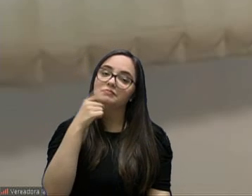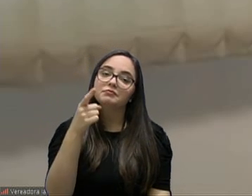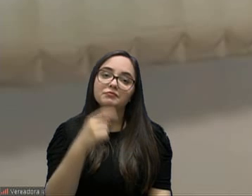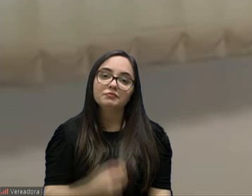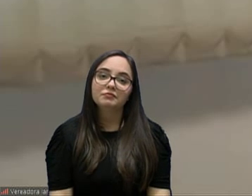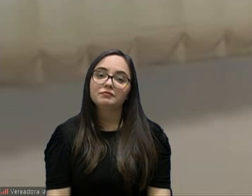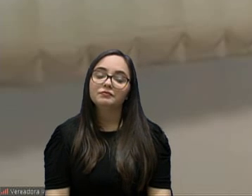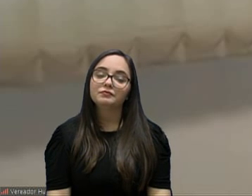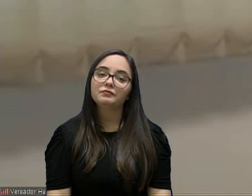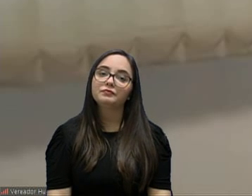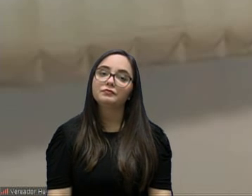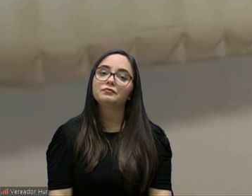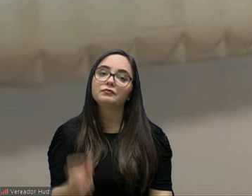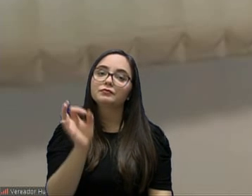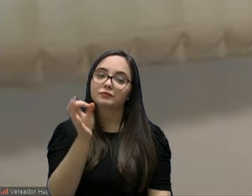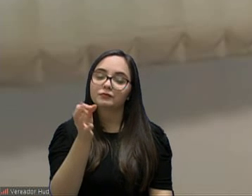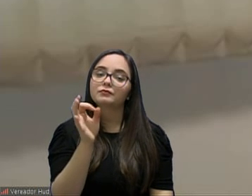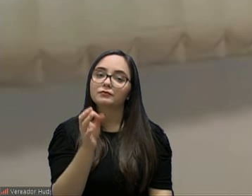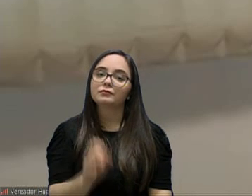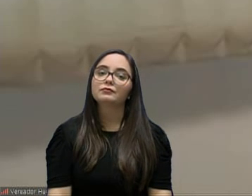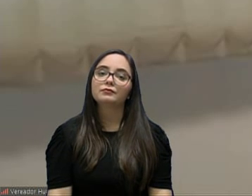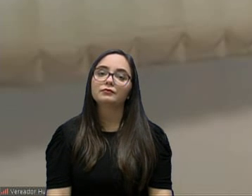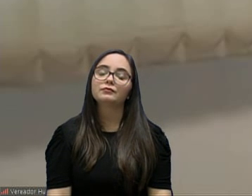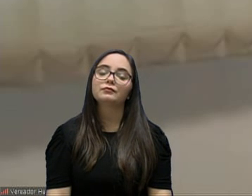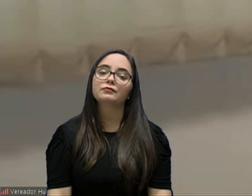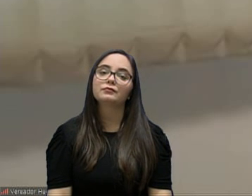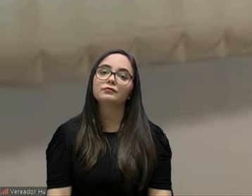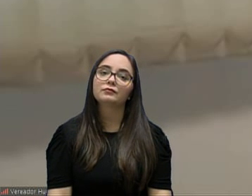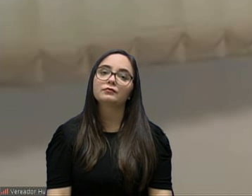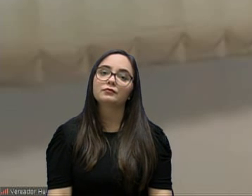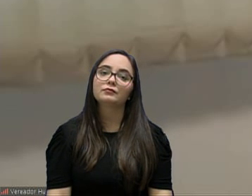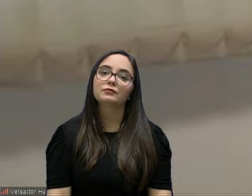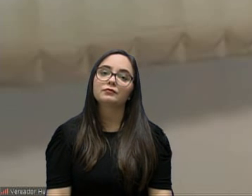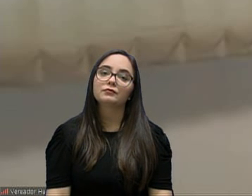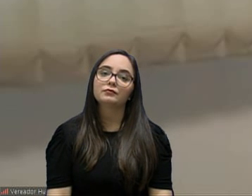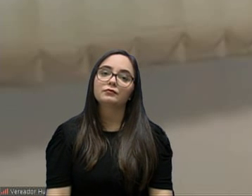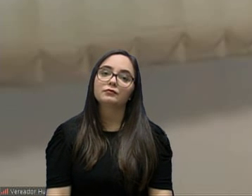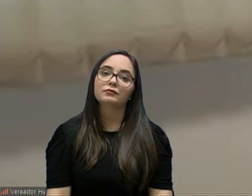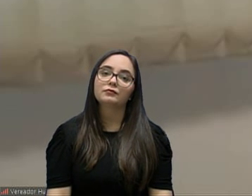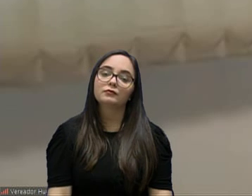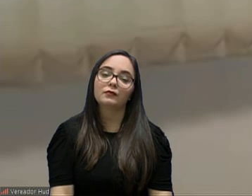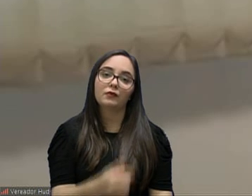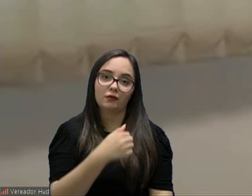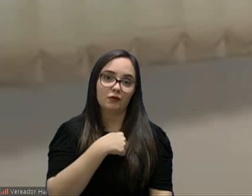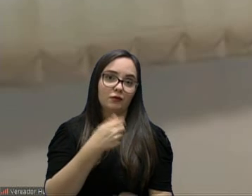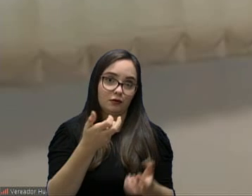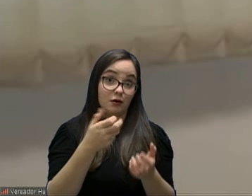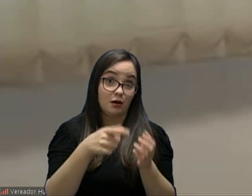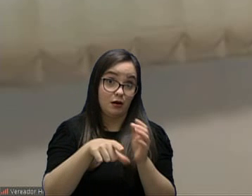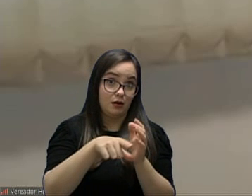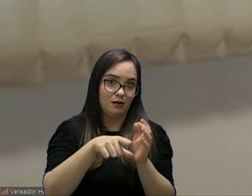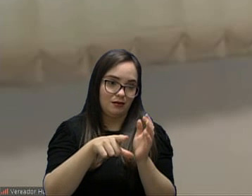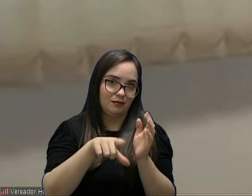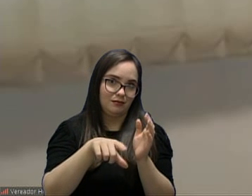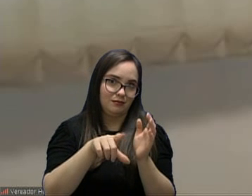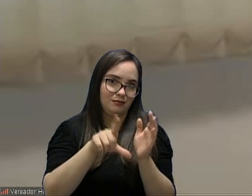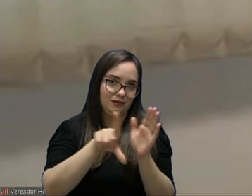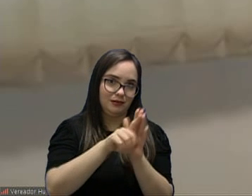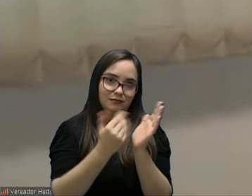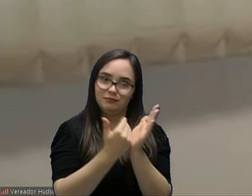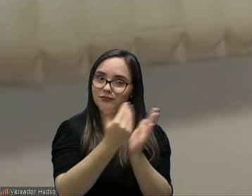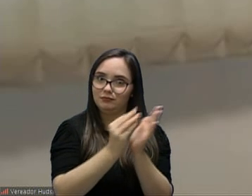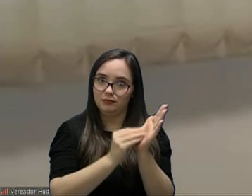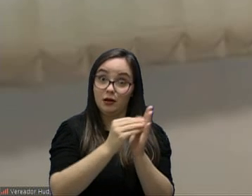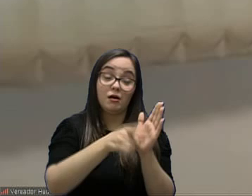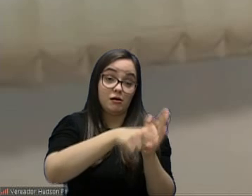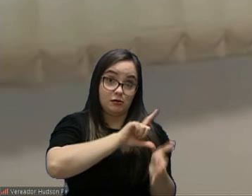pertinente, vereadora Yara, e eu até gostaria de, antes de apresentar essa emenda, o secretário